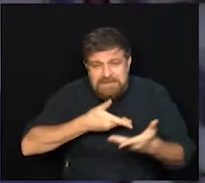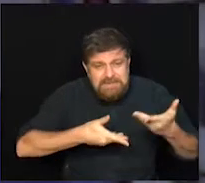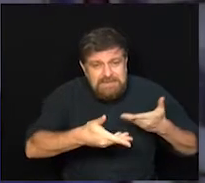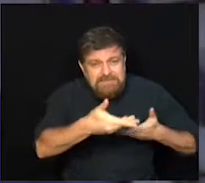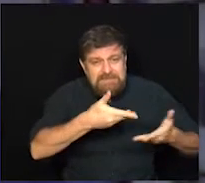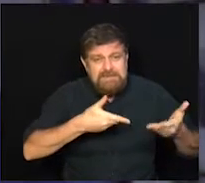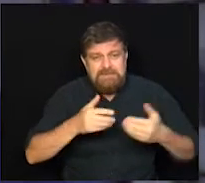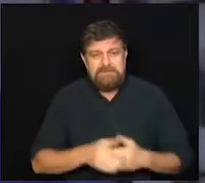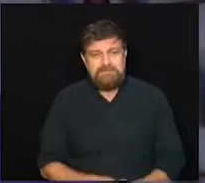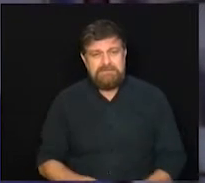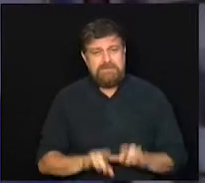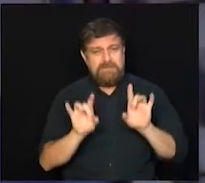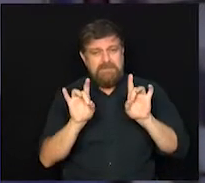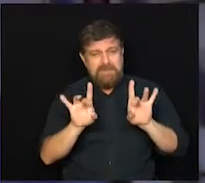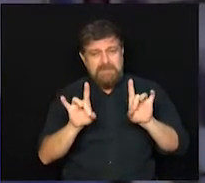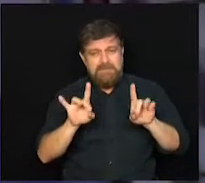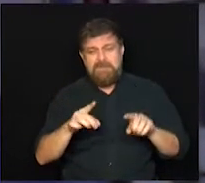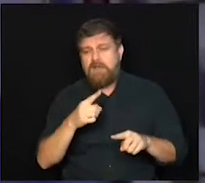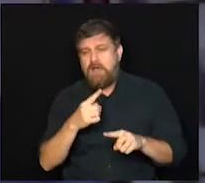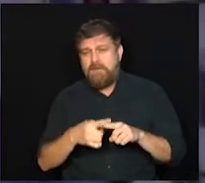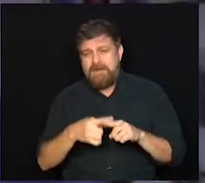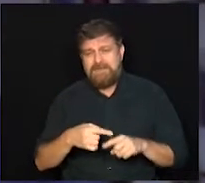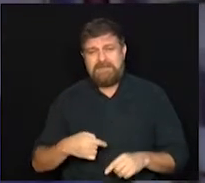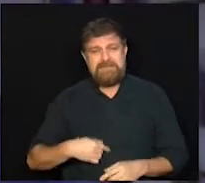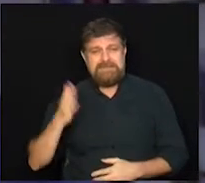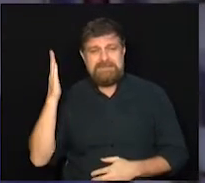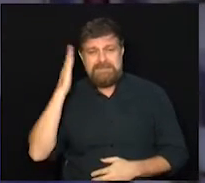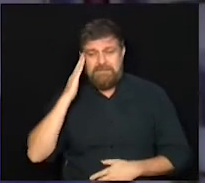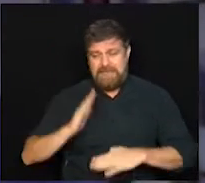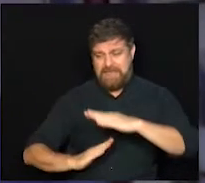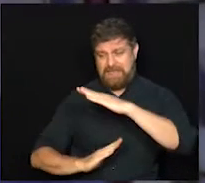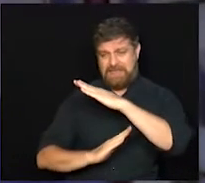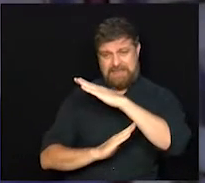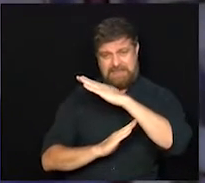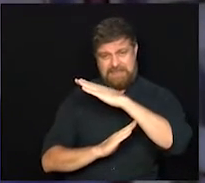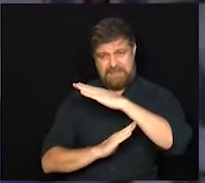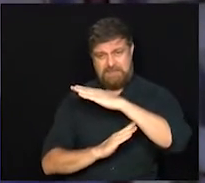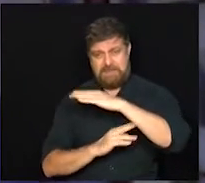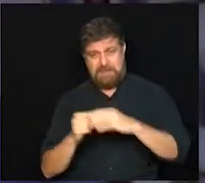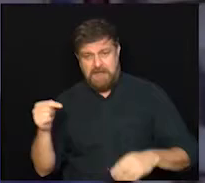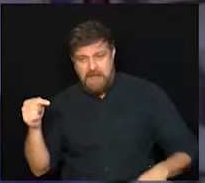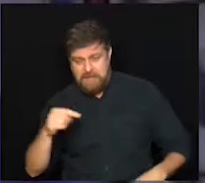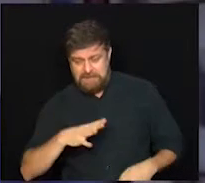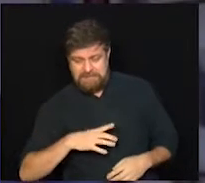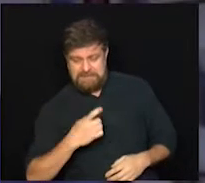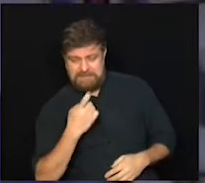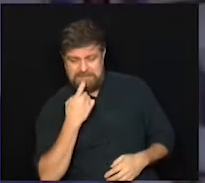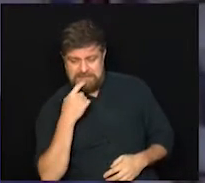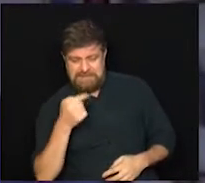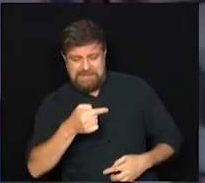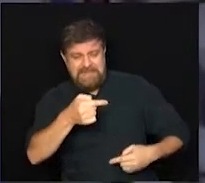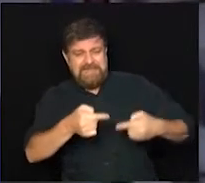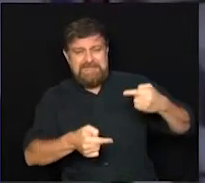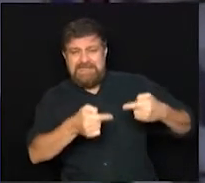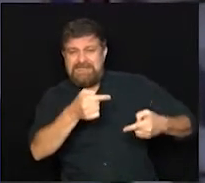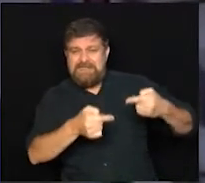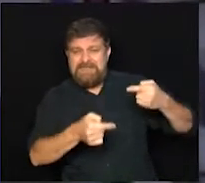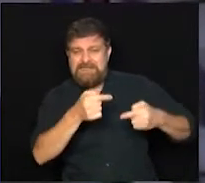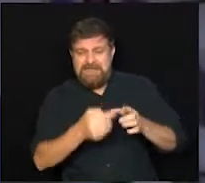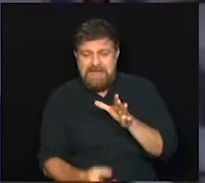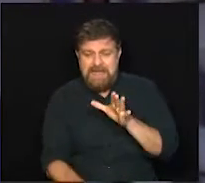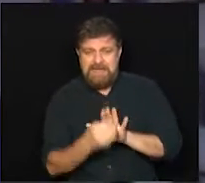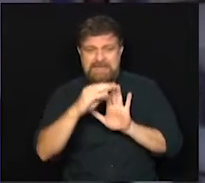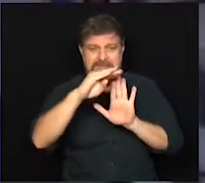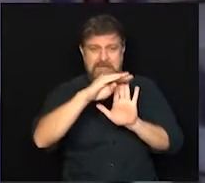mas especialmente porque saber que a Câmara de Vereadores de Campinas está discutindo a construção de um